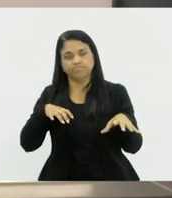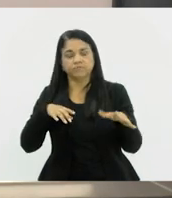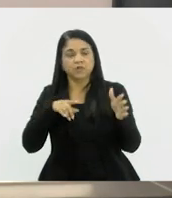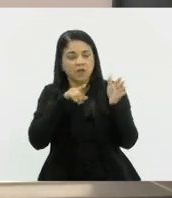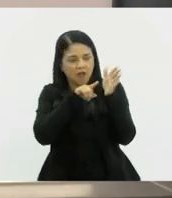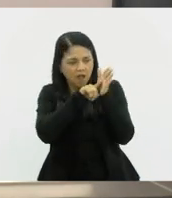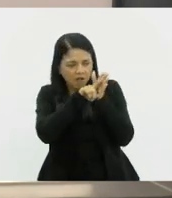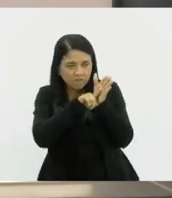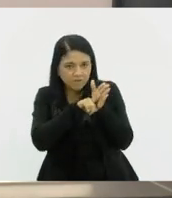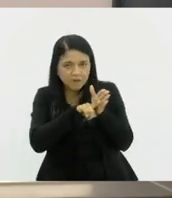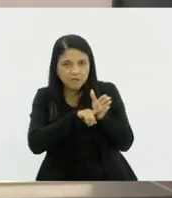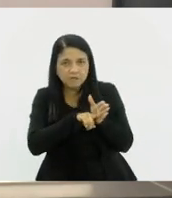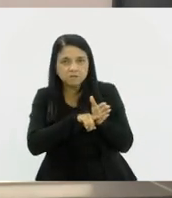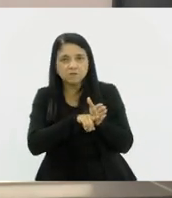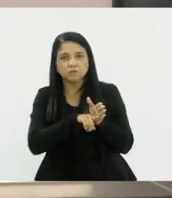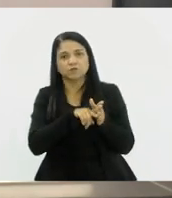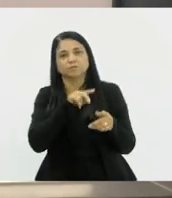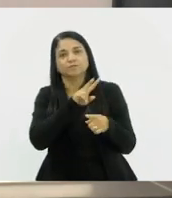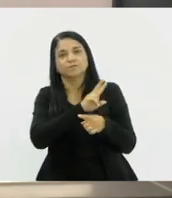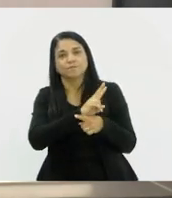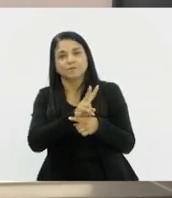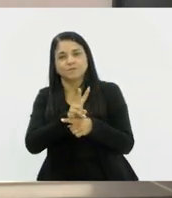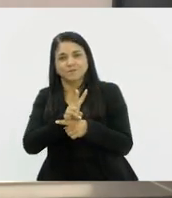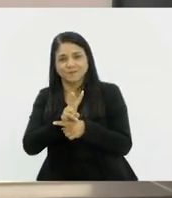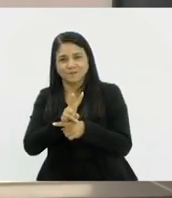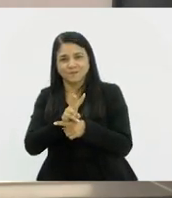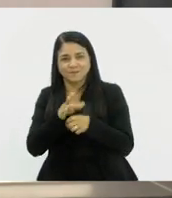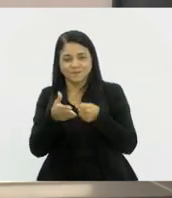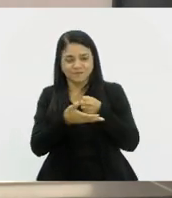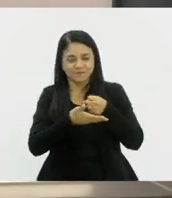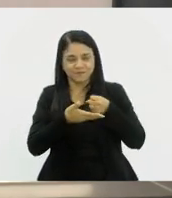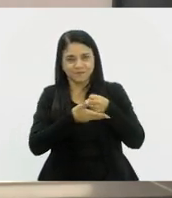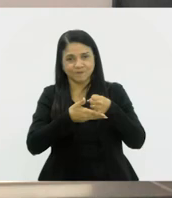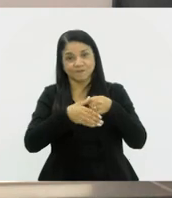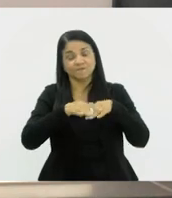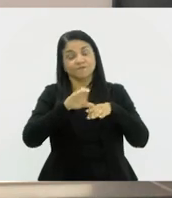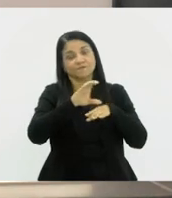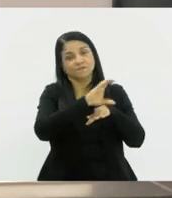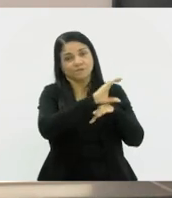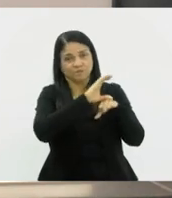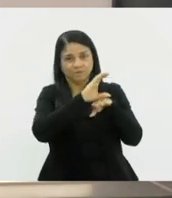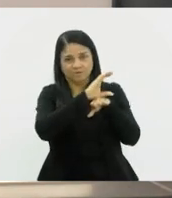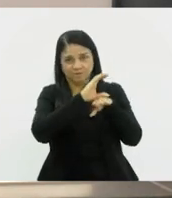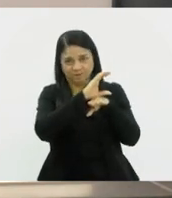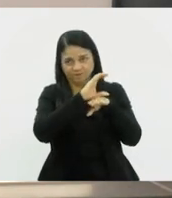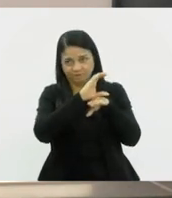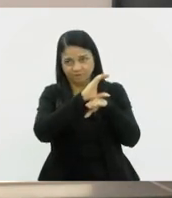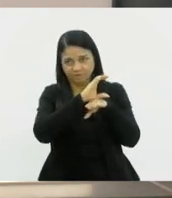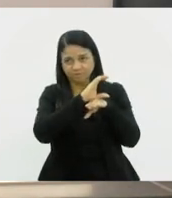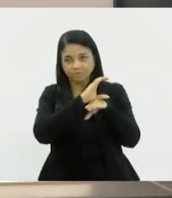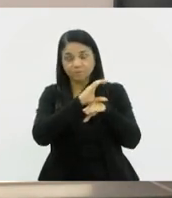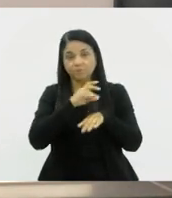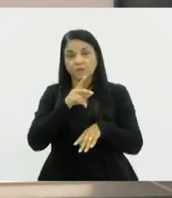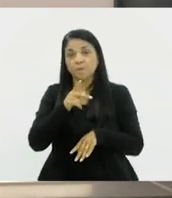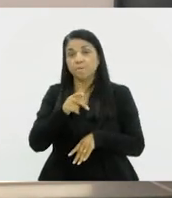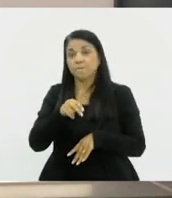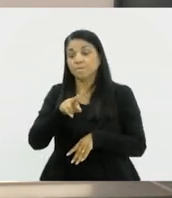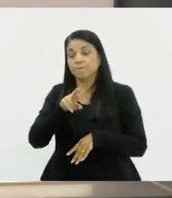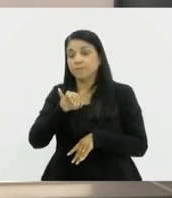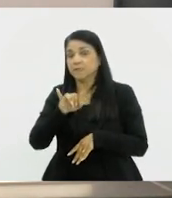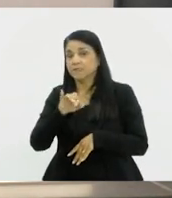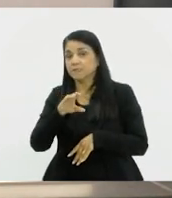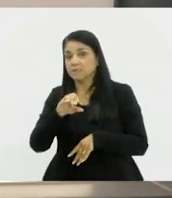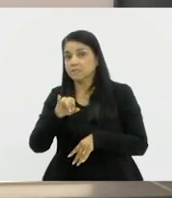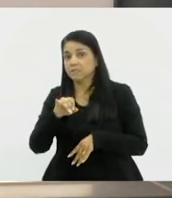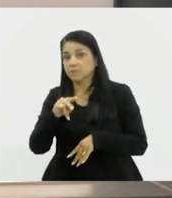avaliação de preservação de princípios constitucionais e eu digo quando eu falo de princípios constitucionais eu falo